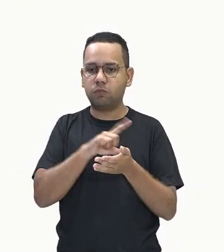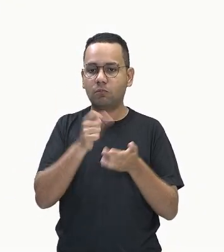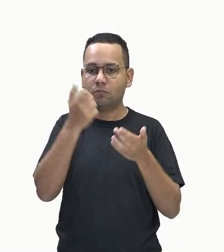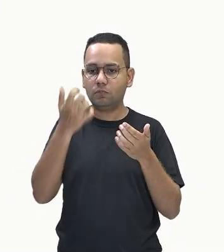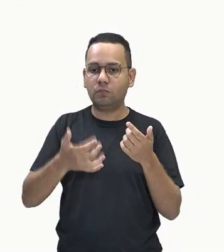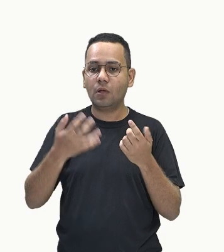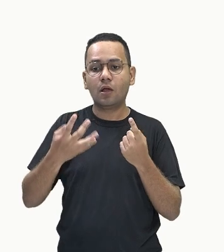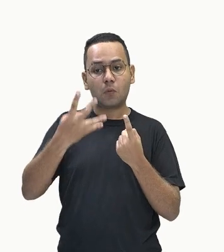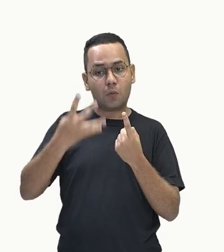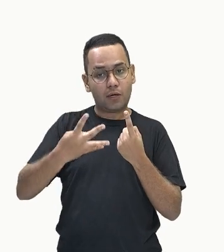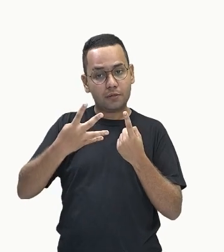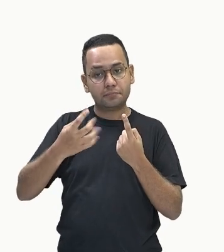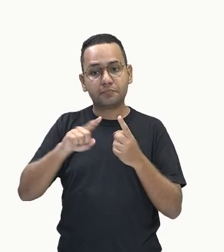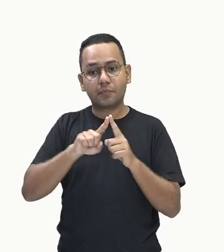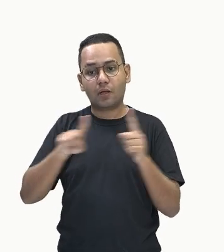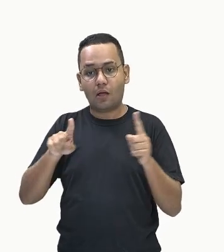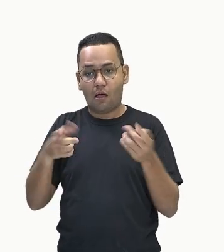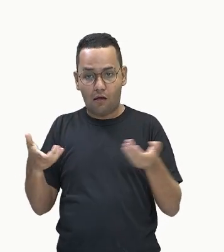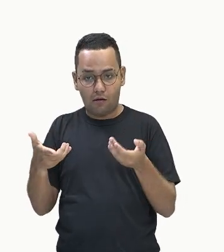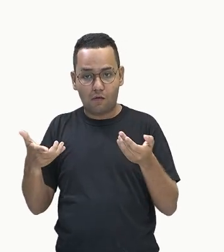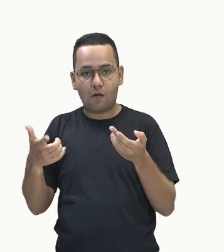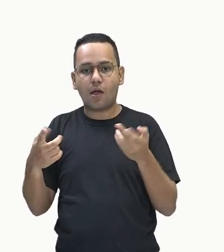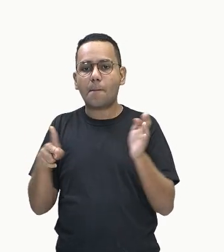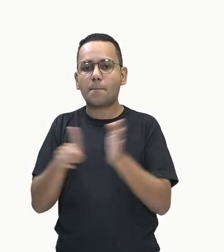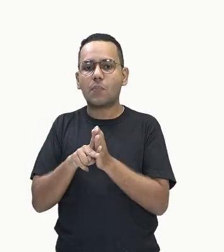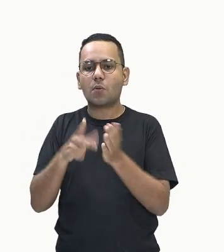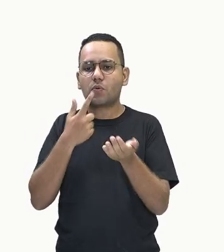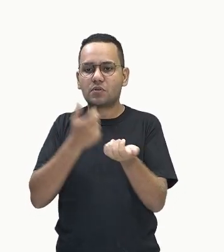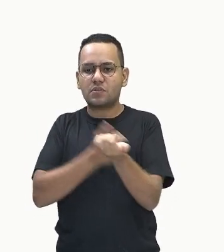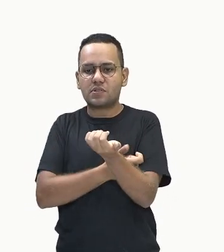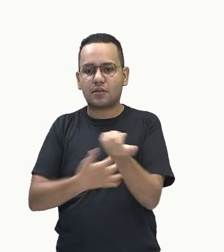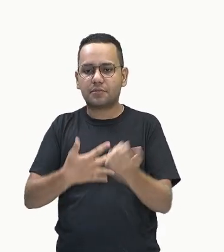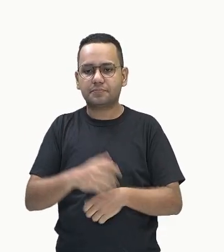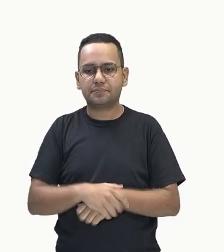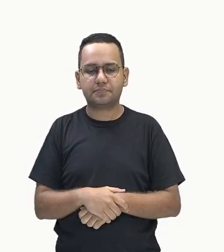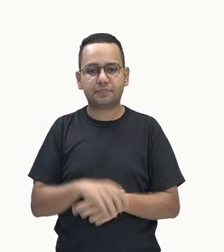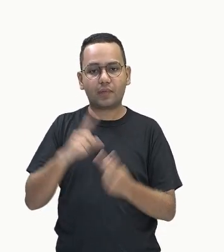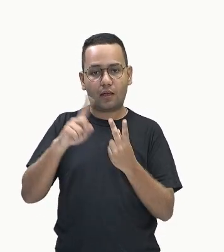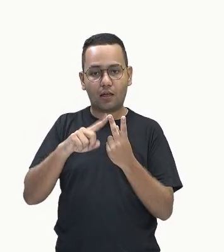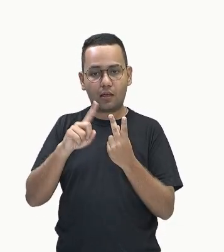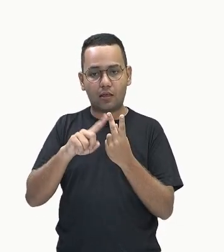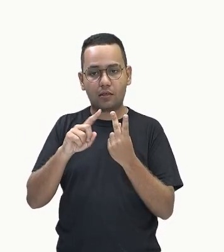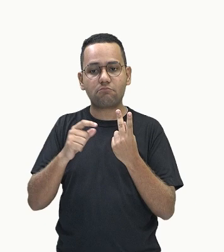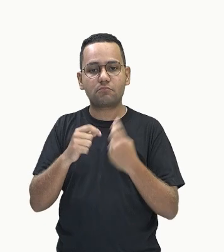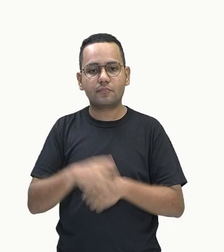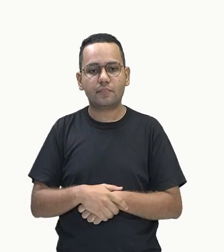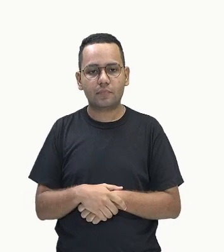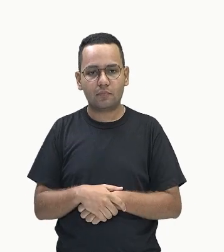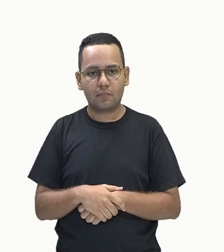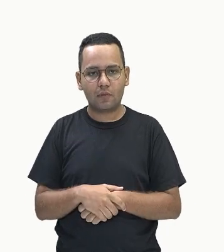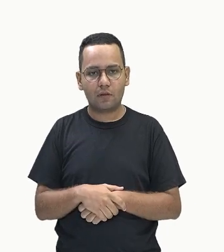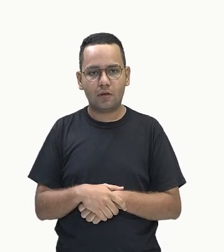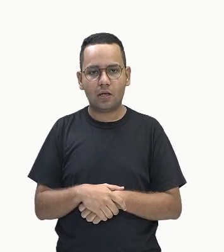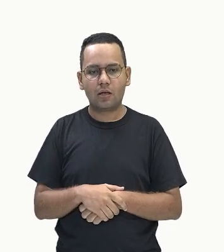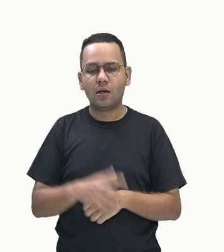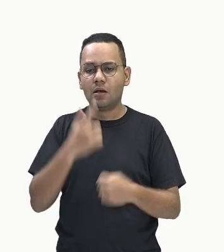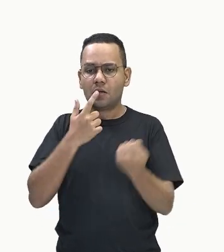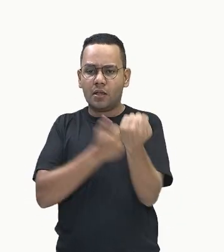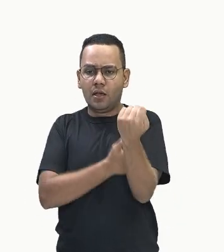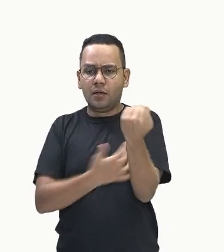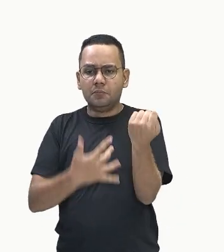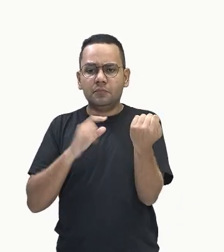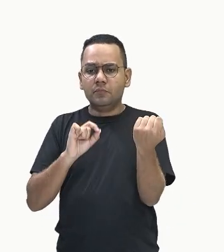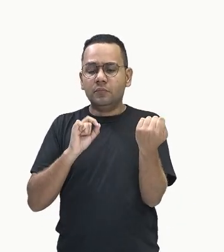retoma falando sobre o sangue, O que seria o sangue? O sangue a gente costuma simplesmente ver uma substância